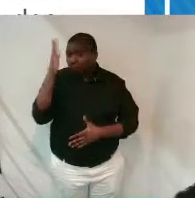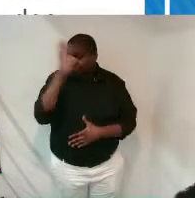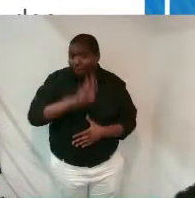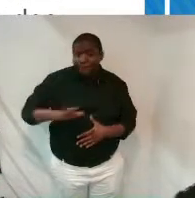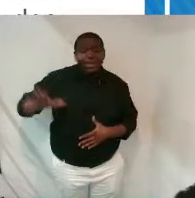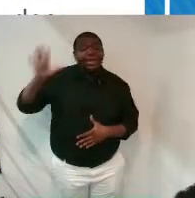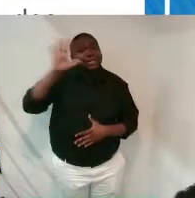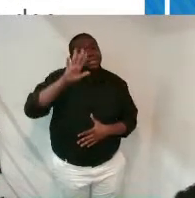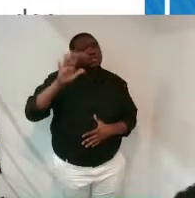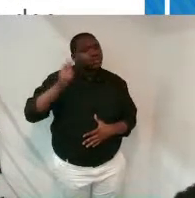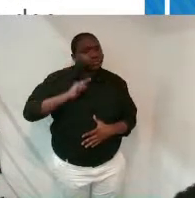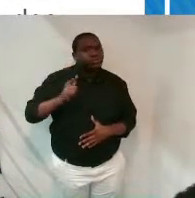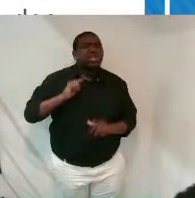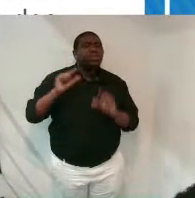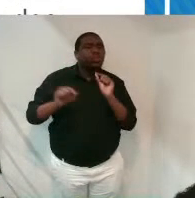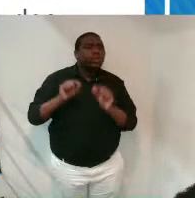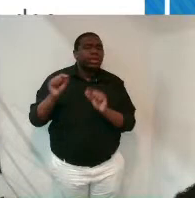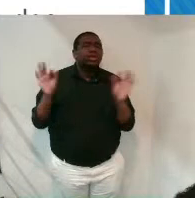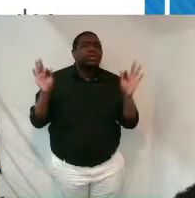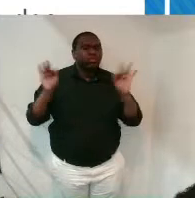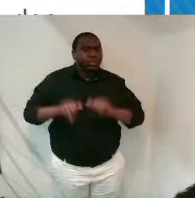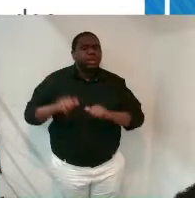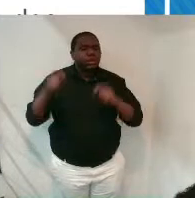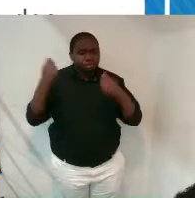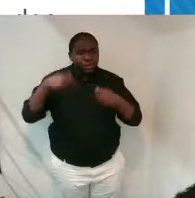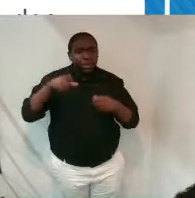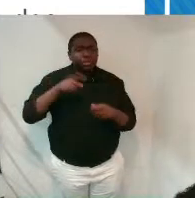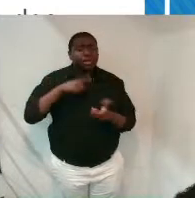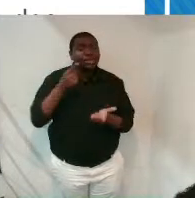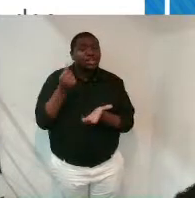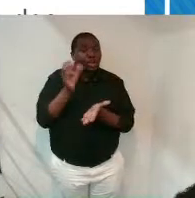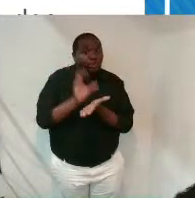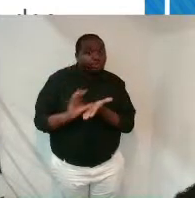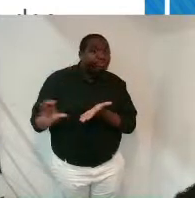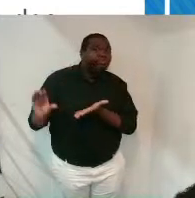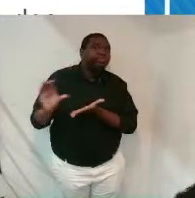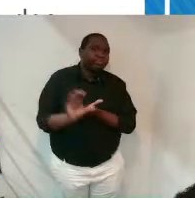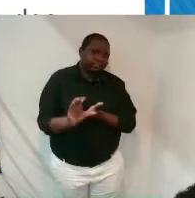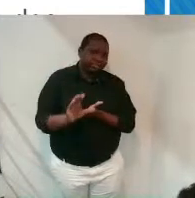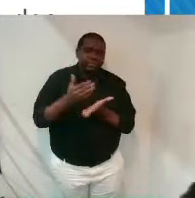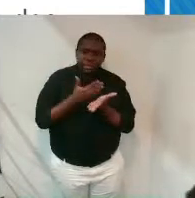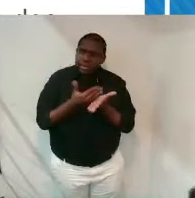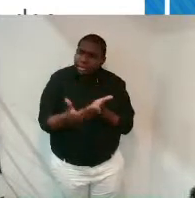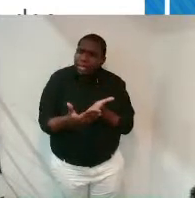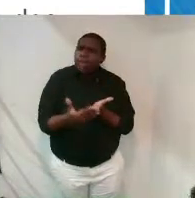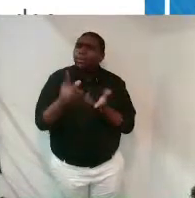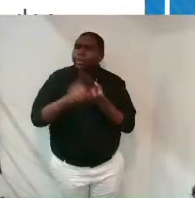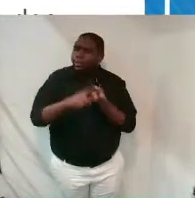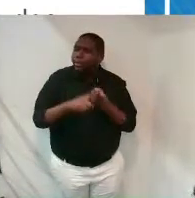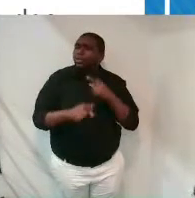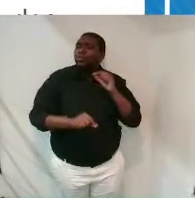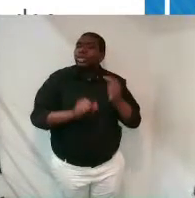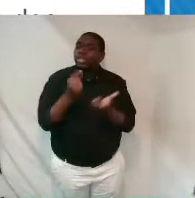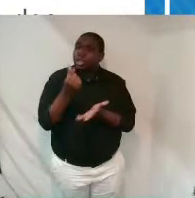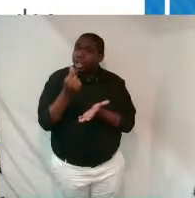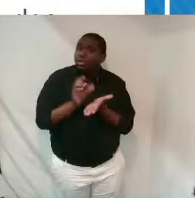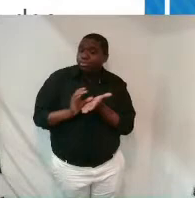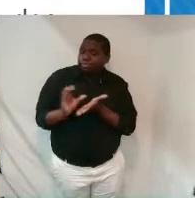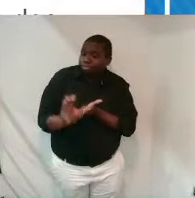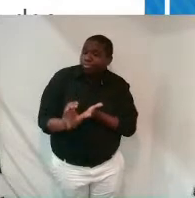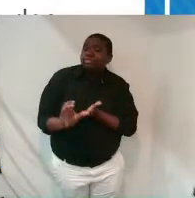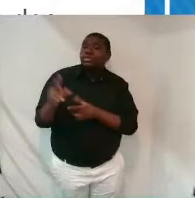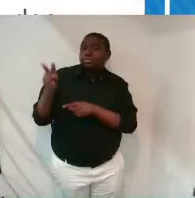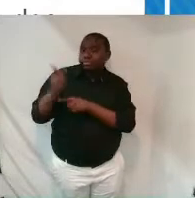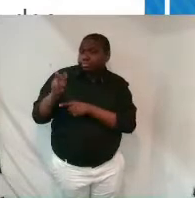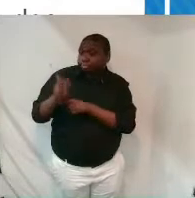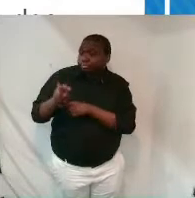final exige um investimento elevado inicial e muito mais, um investimento, uma manutenção